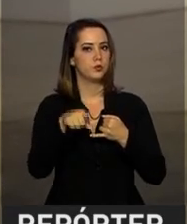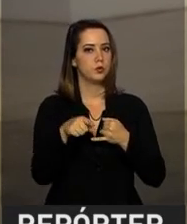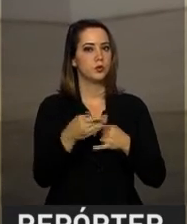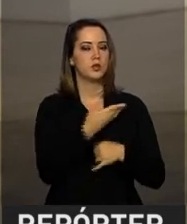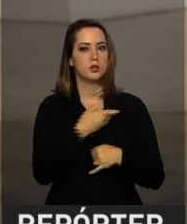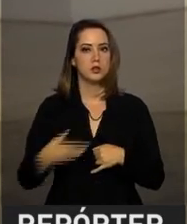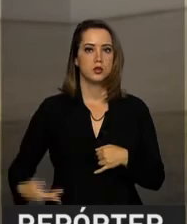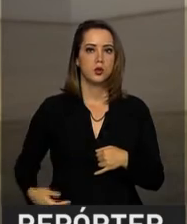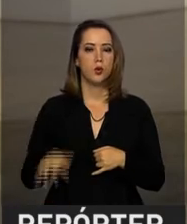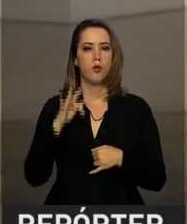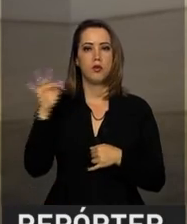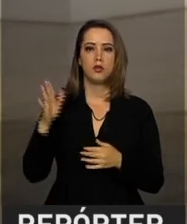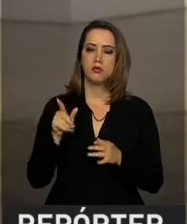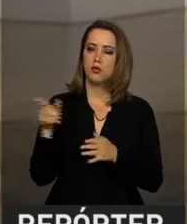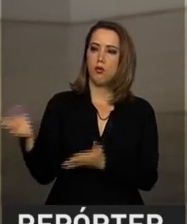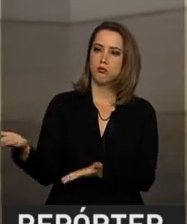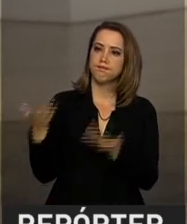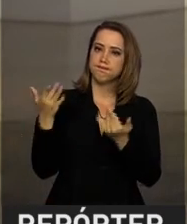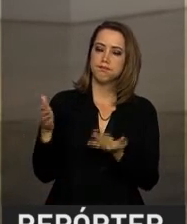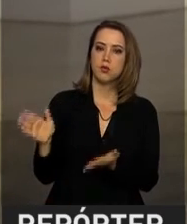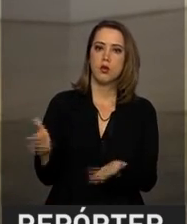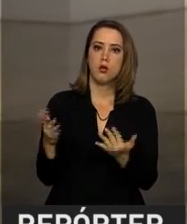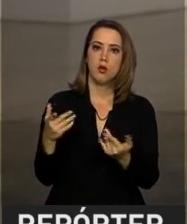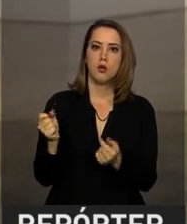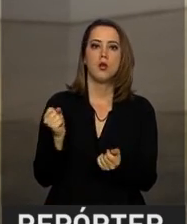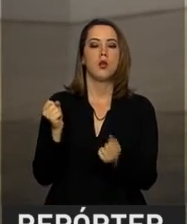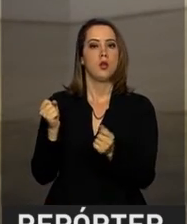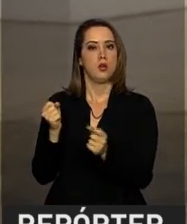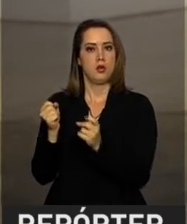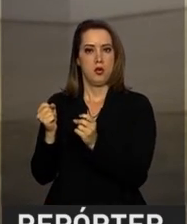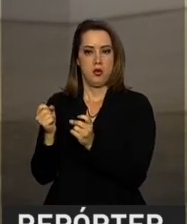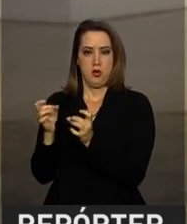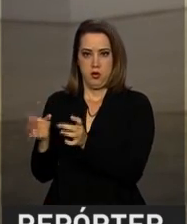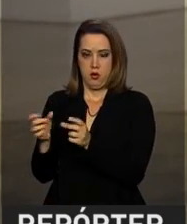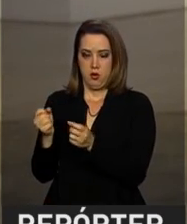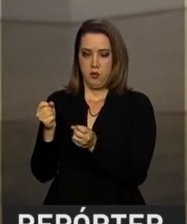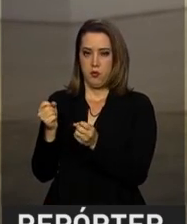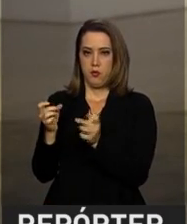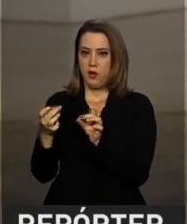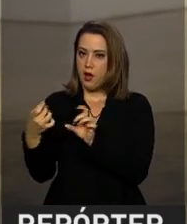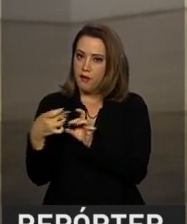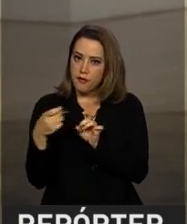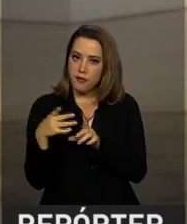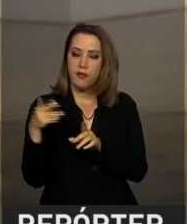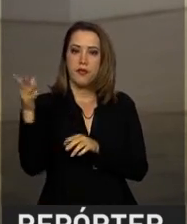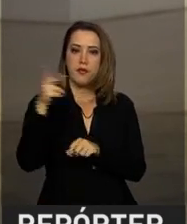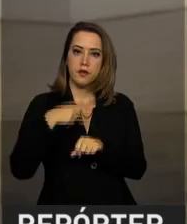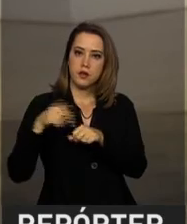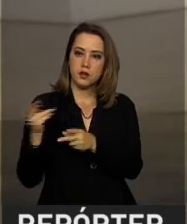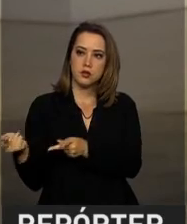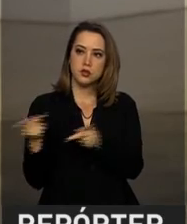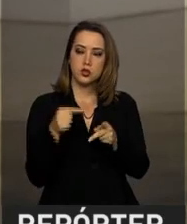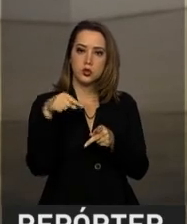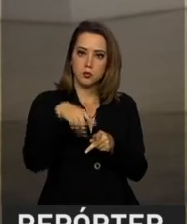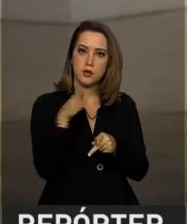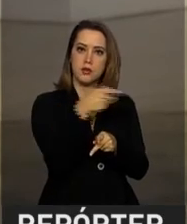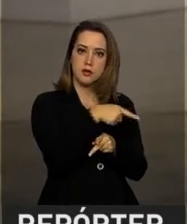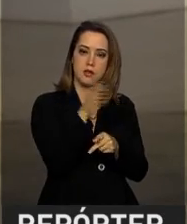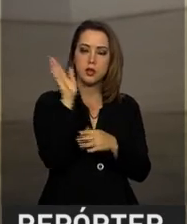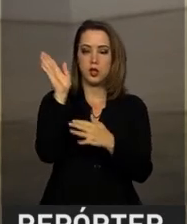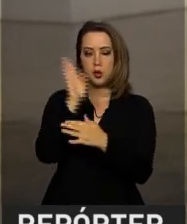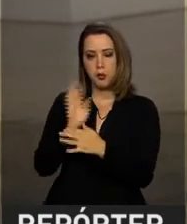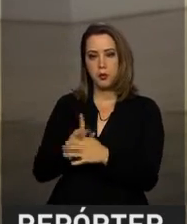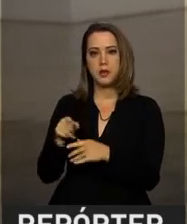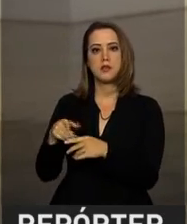vai incentivar a importação do produto de países como Argentina, Paraguai e Bolívia. O Ministério da